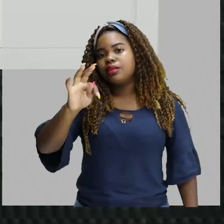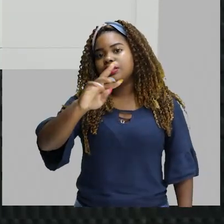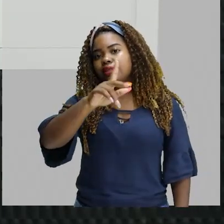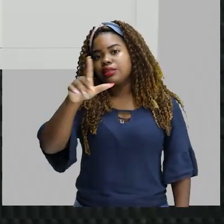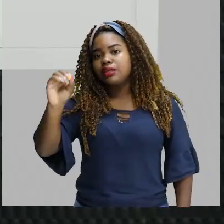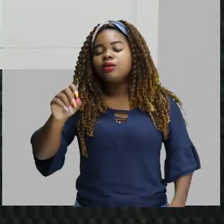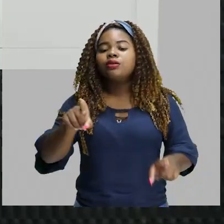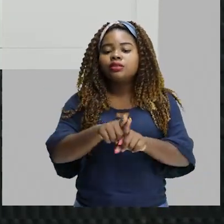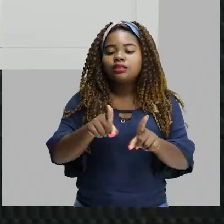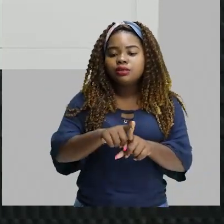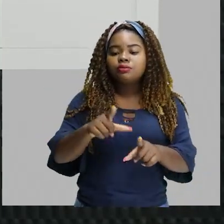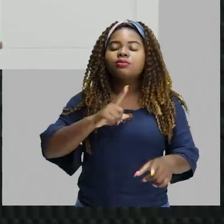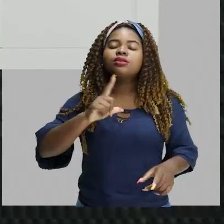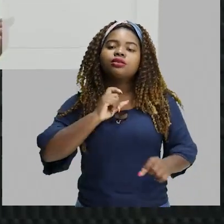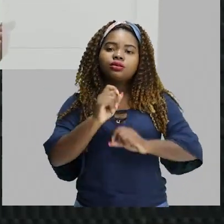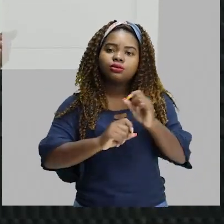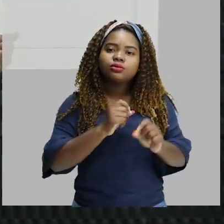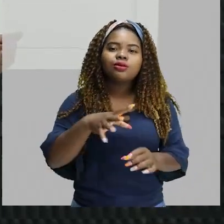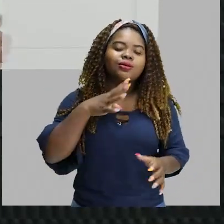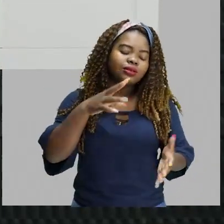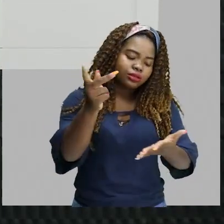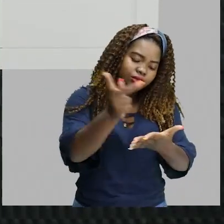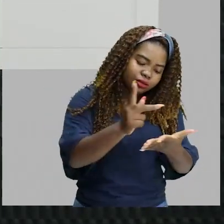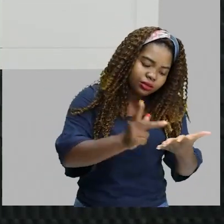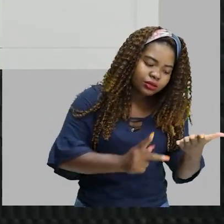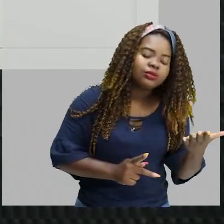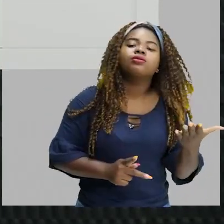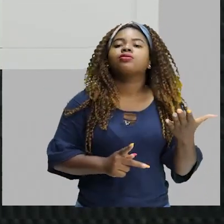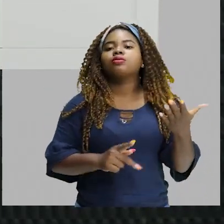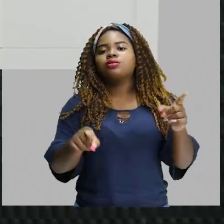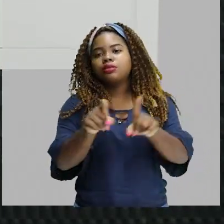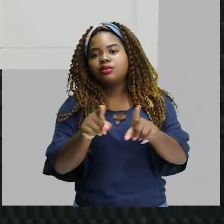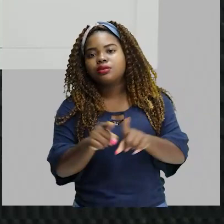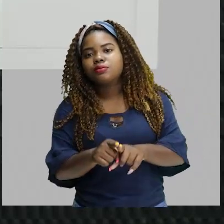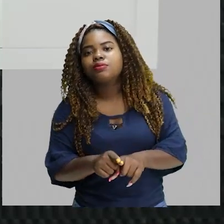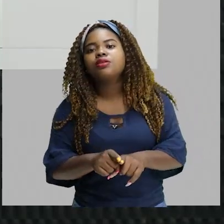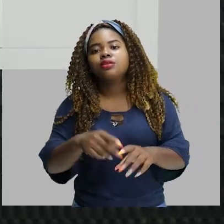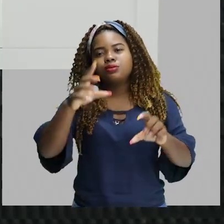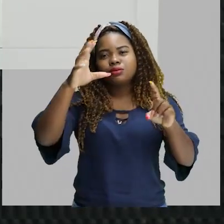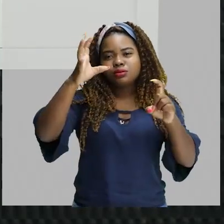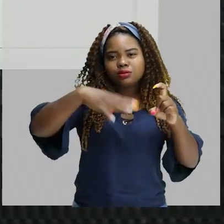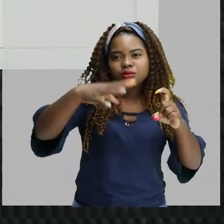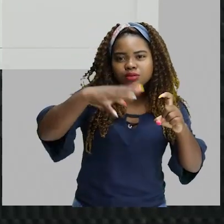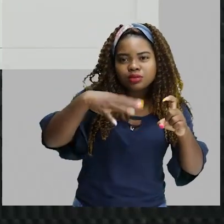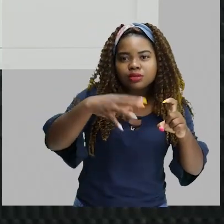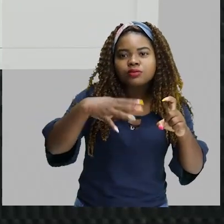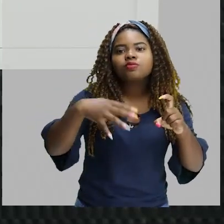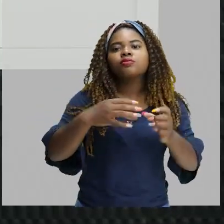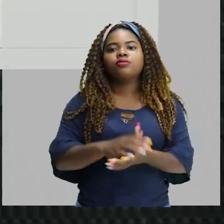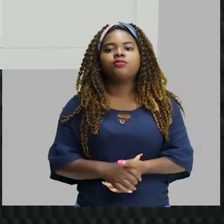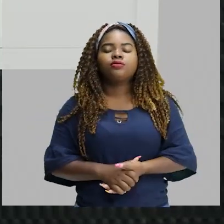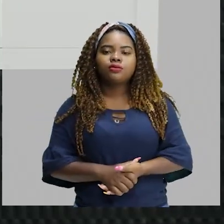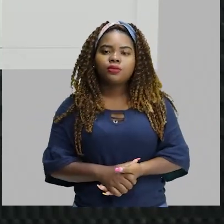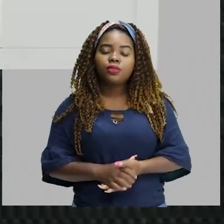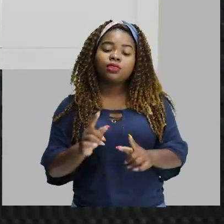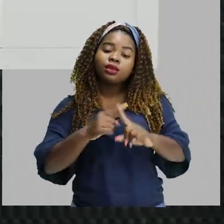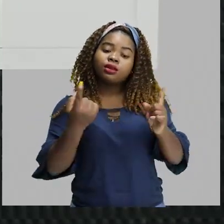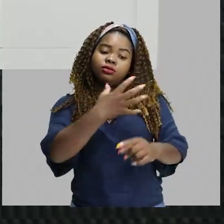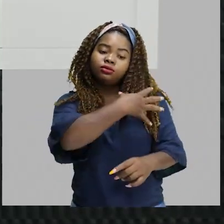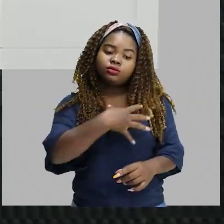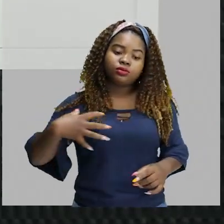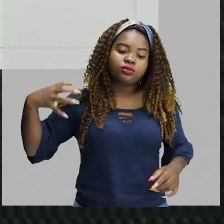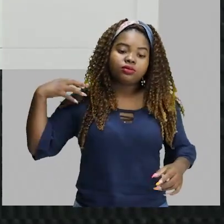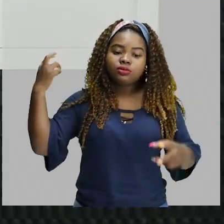poético, nós temos o conhecimento aliado às outras disciplinas, como a mitologia, nós temos o próprio senso comum. Mas Aristóteles vai